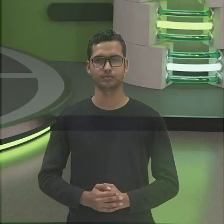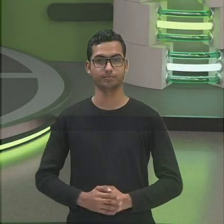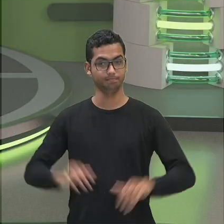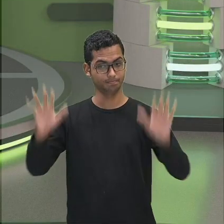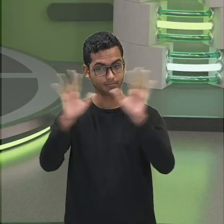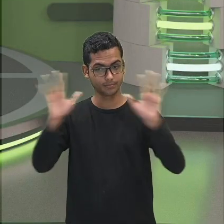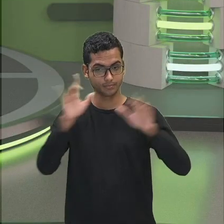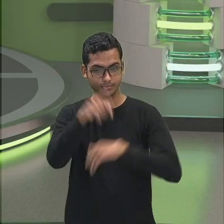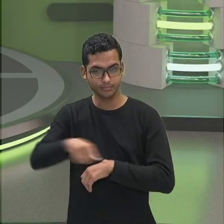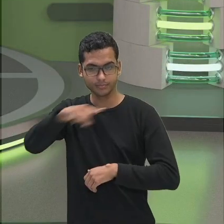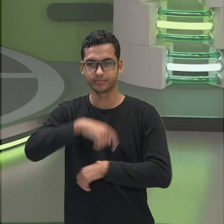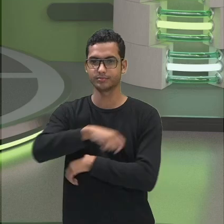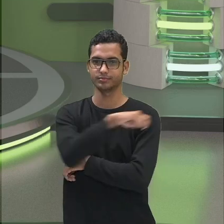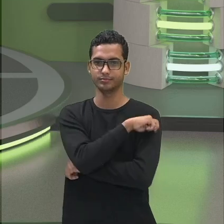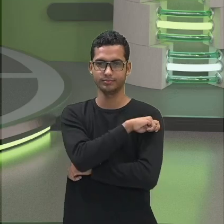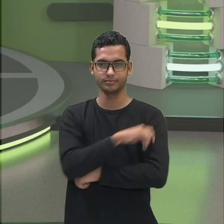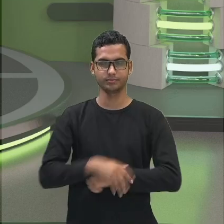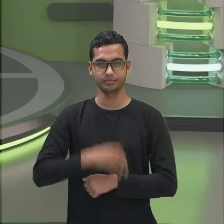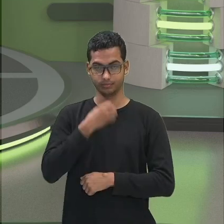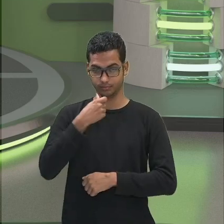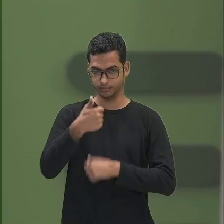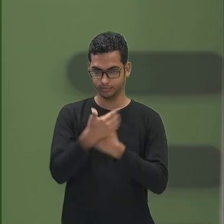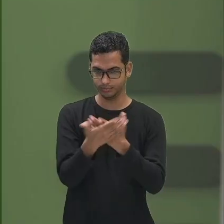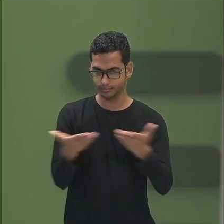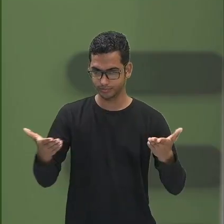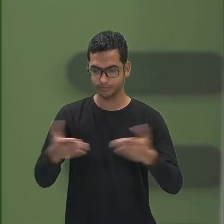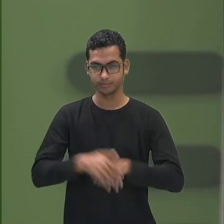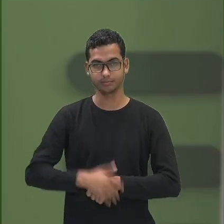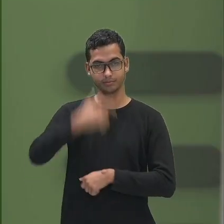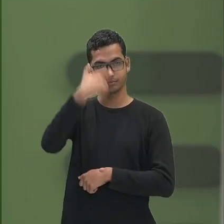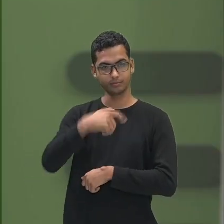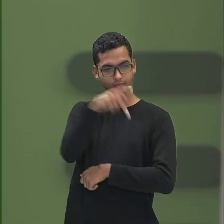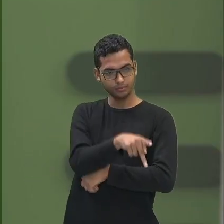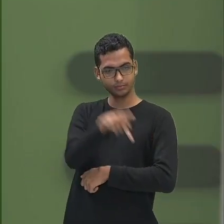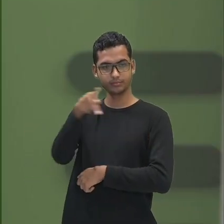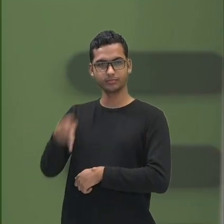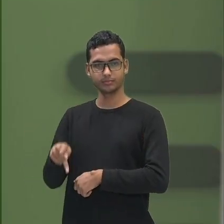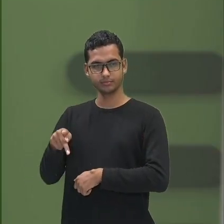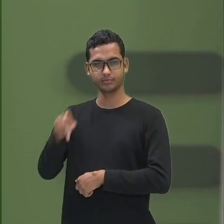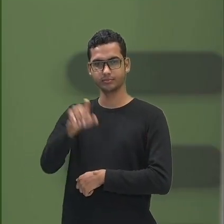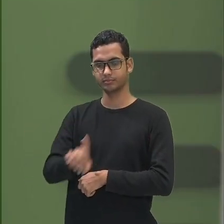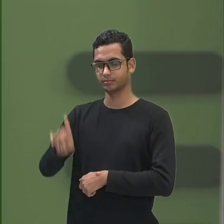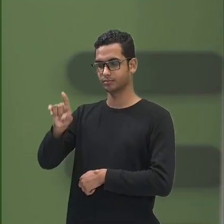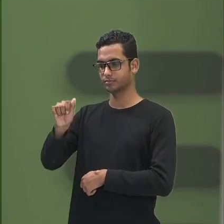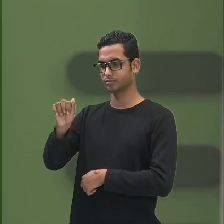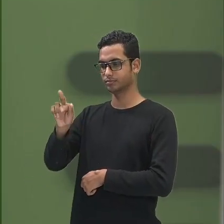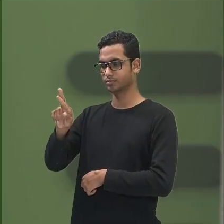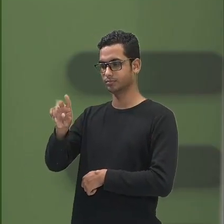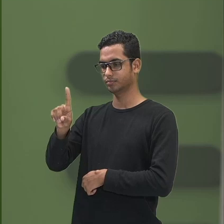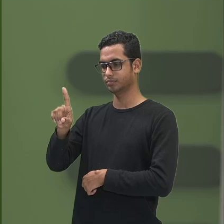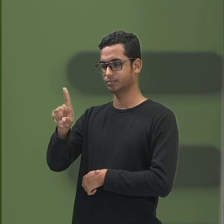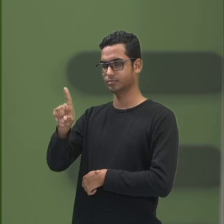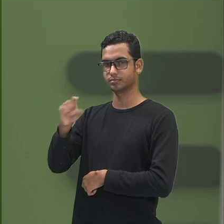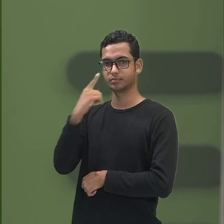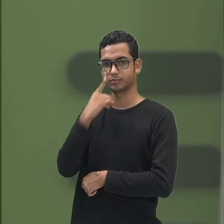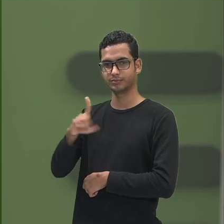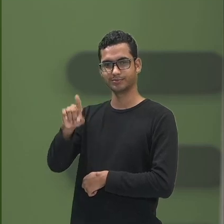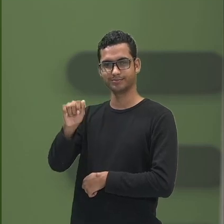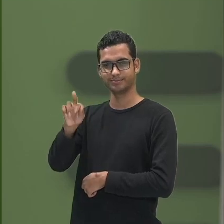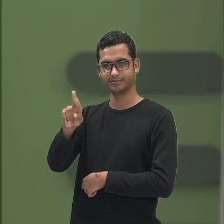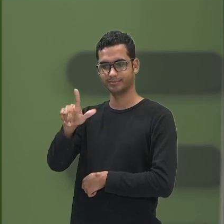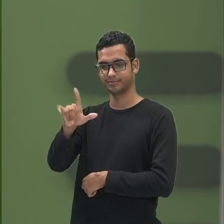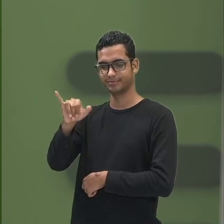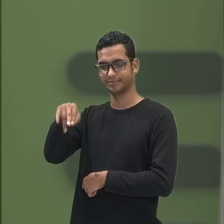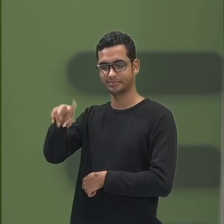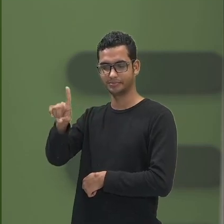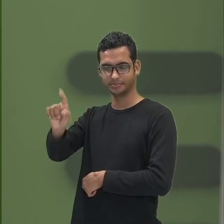Olá, estudantes! Tudo bem? Eu sou a professora Darlinda Monteiro e